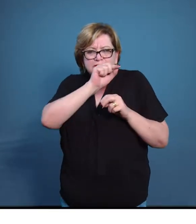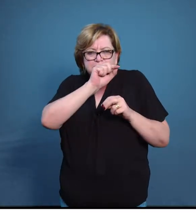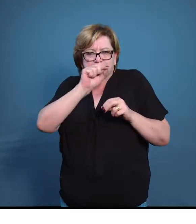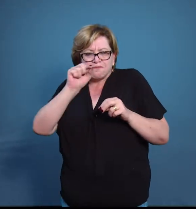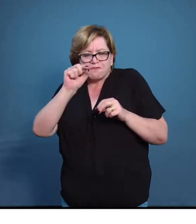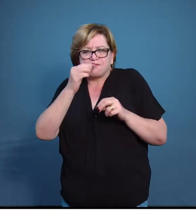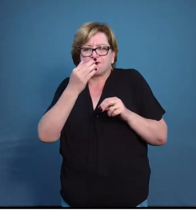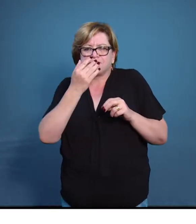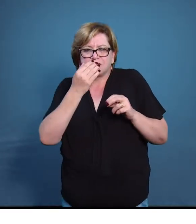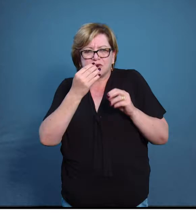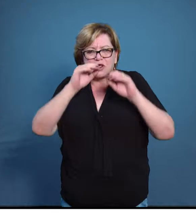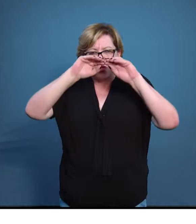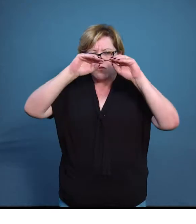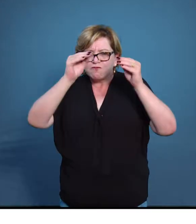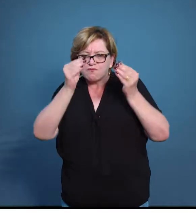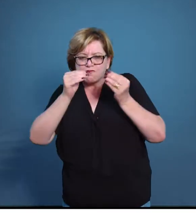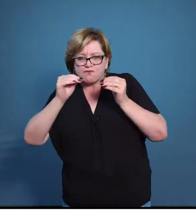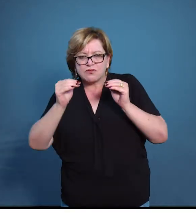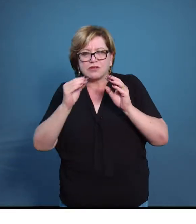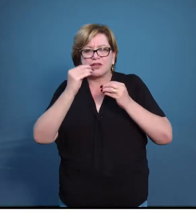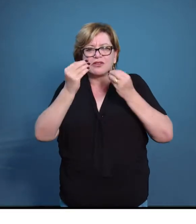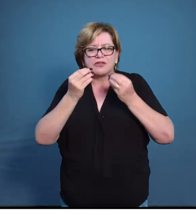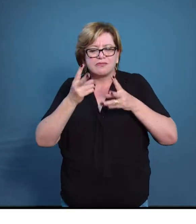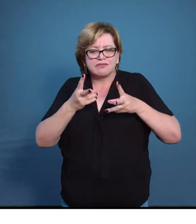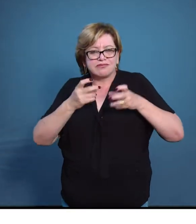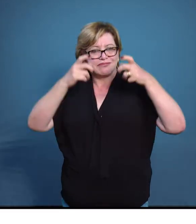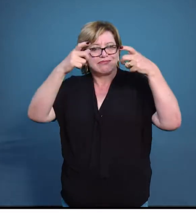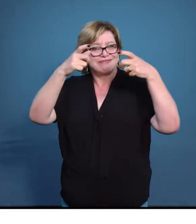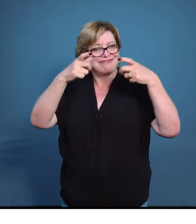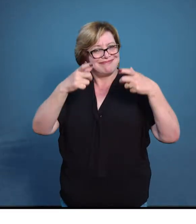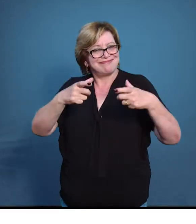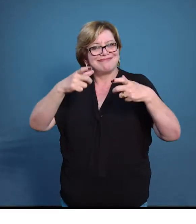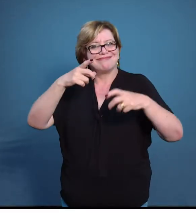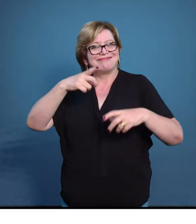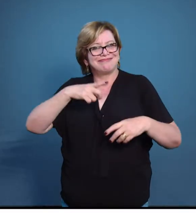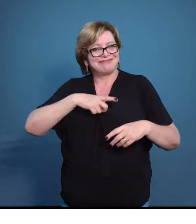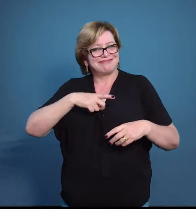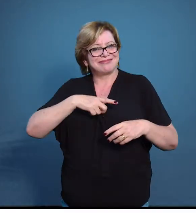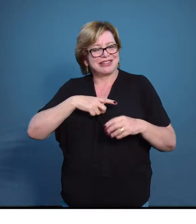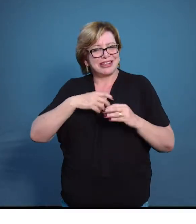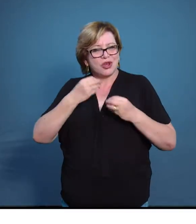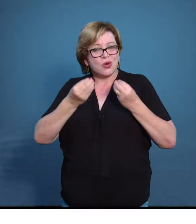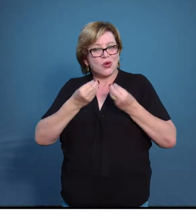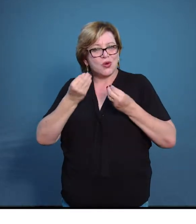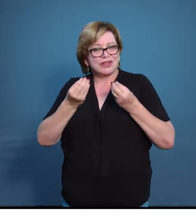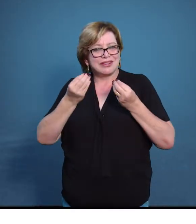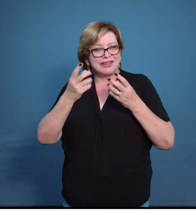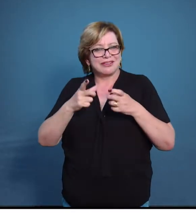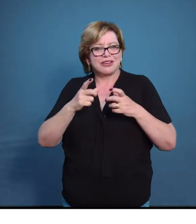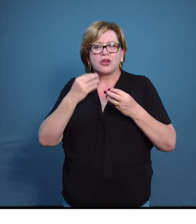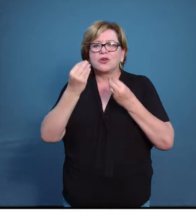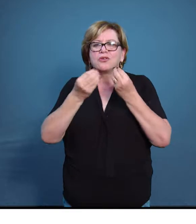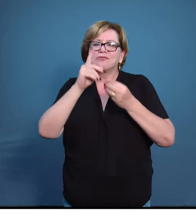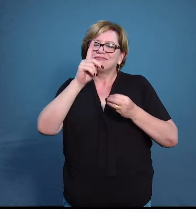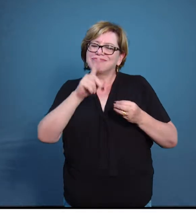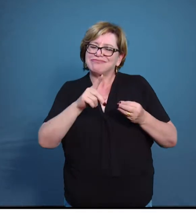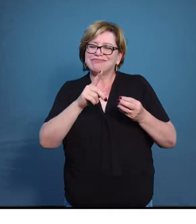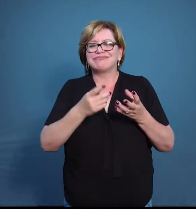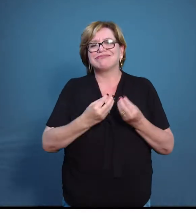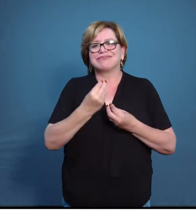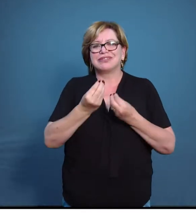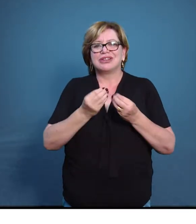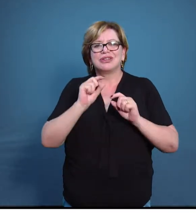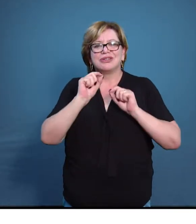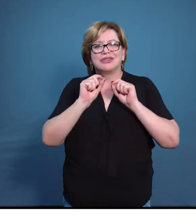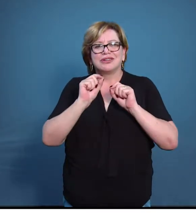pelas cores, pelas formas, o local onde esses personagens estão, como são esses personagens e